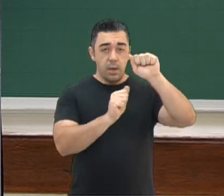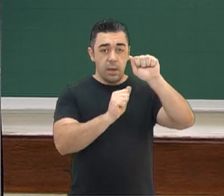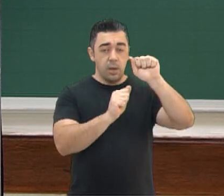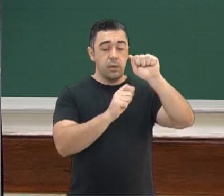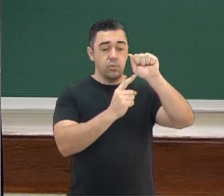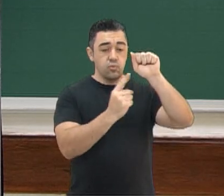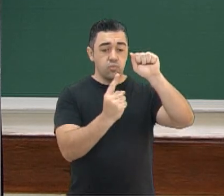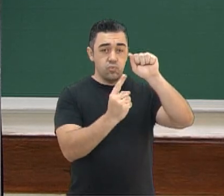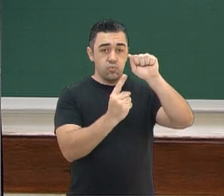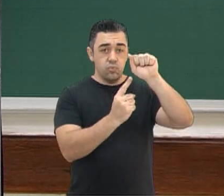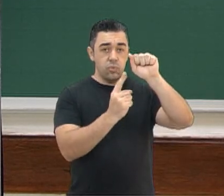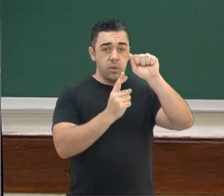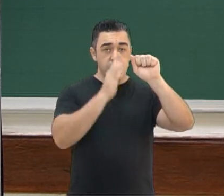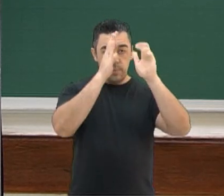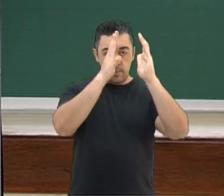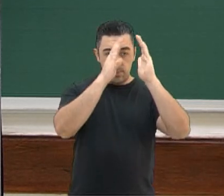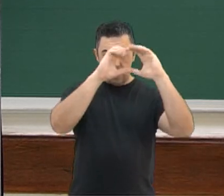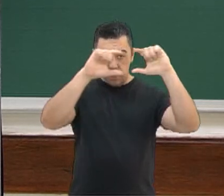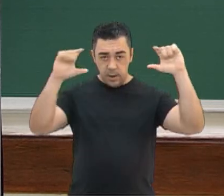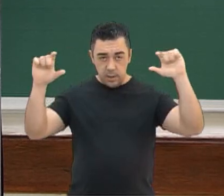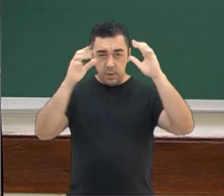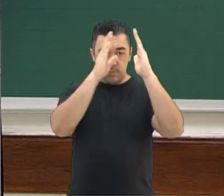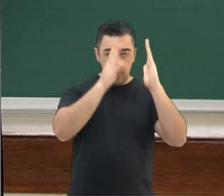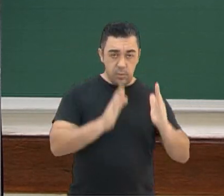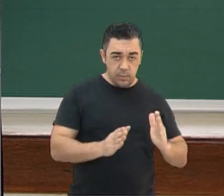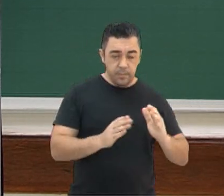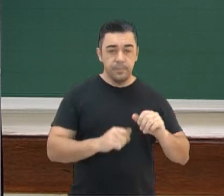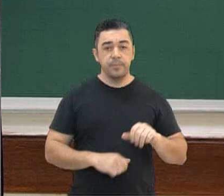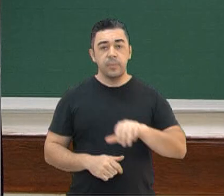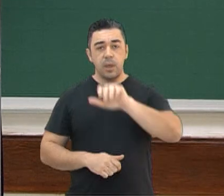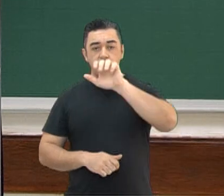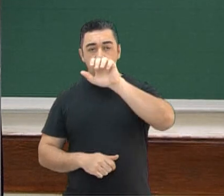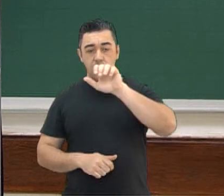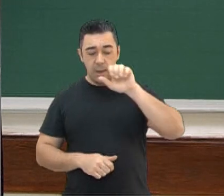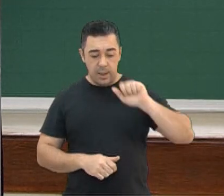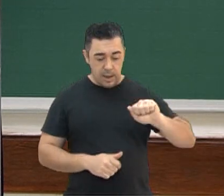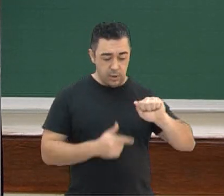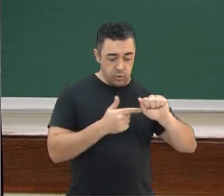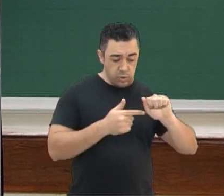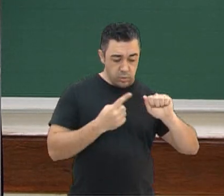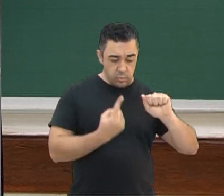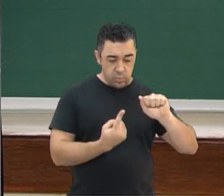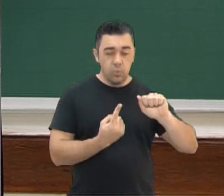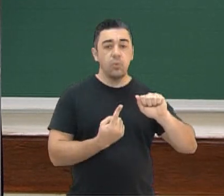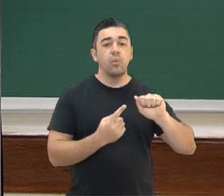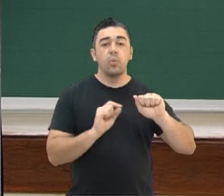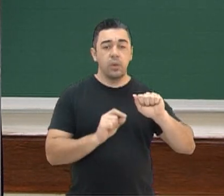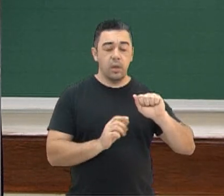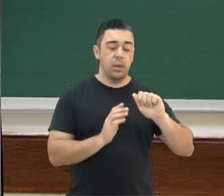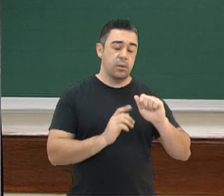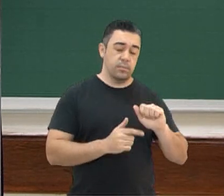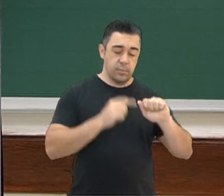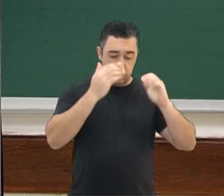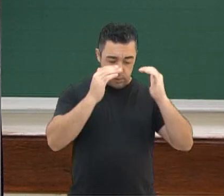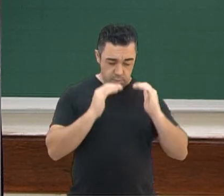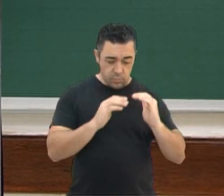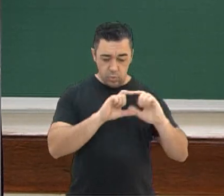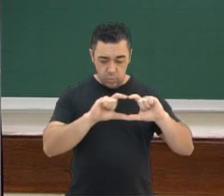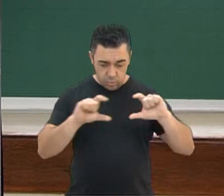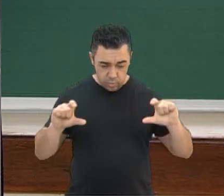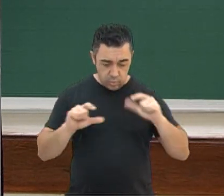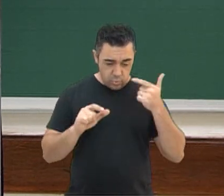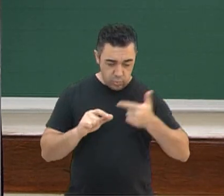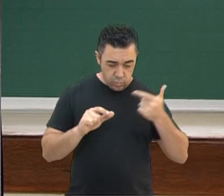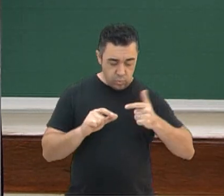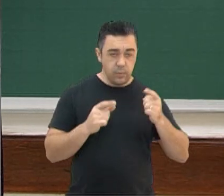primeira linha, primeira coluna. O A21 está na segunda linha, primeira coluna. O A12 está na primeira